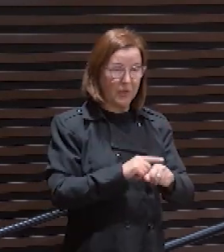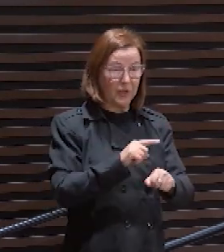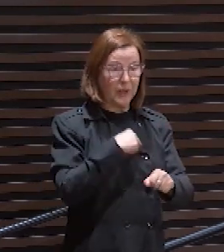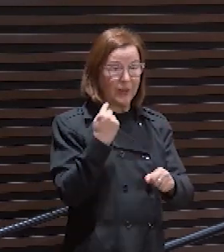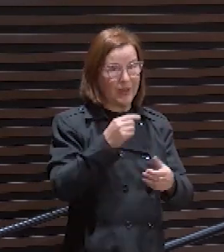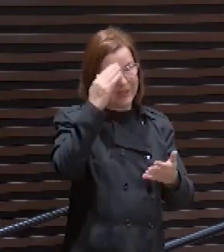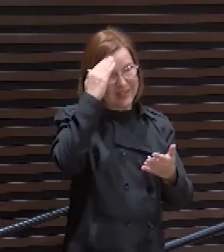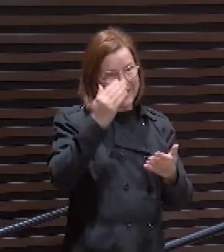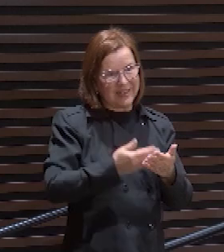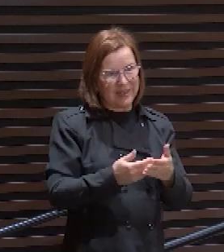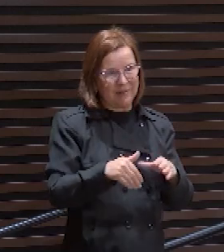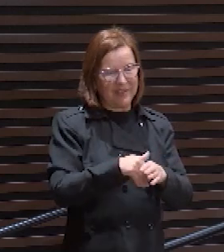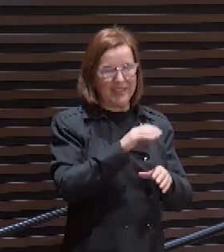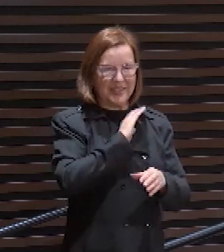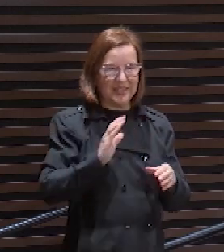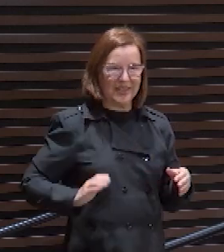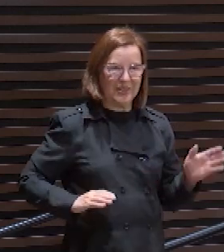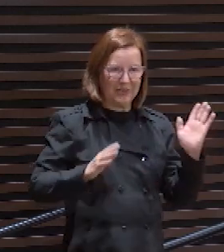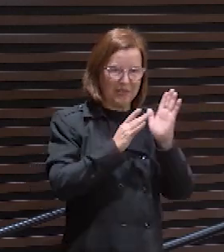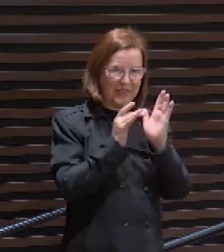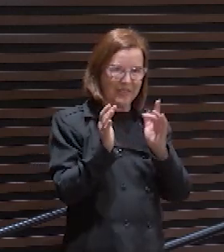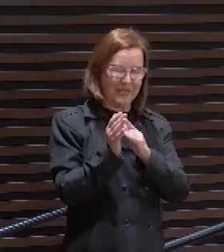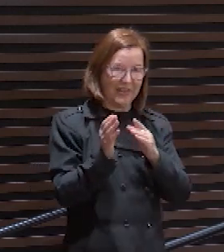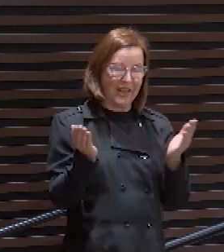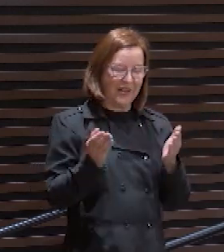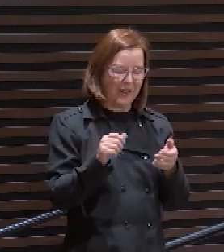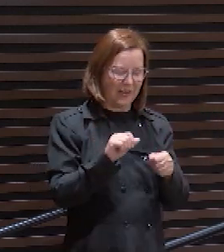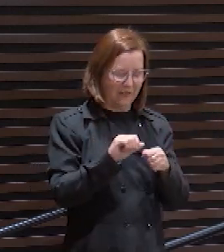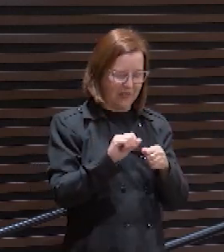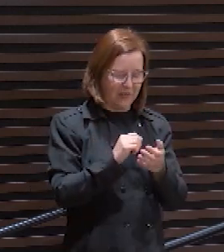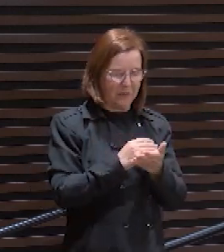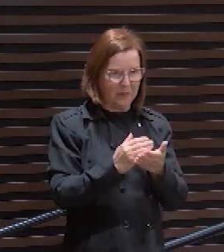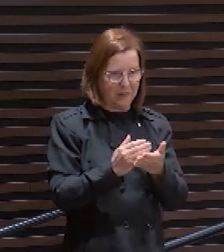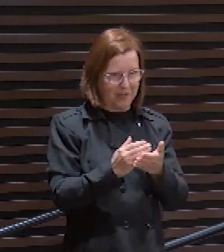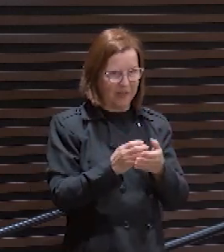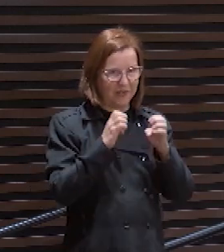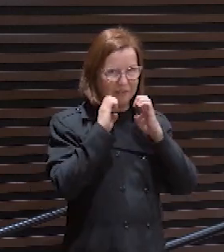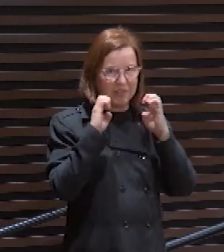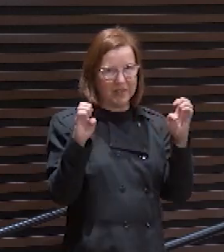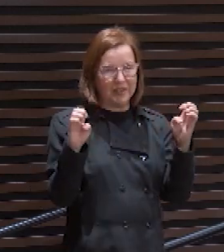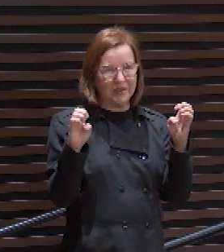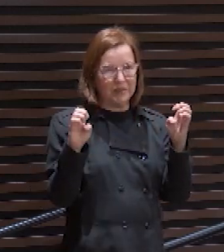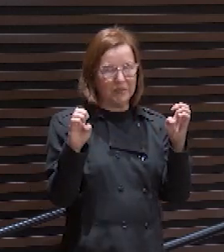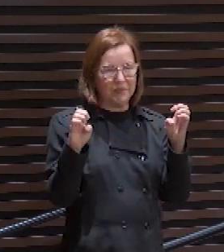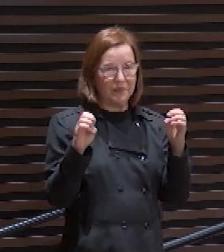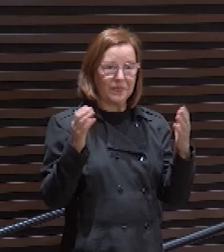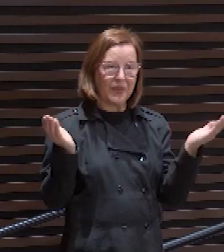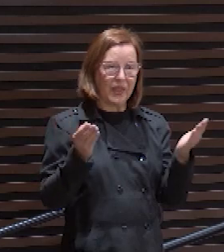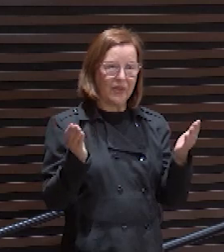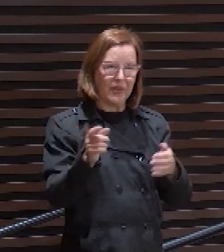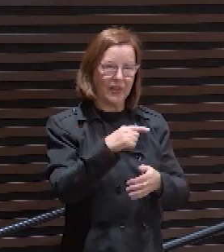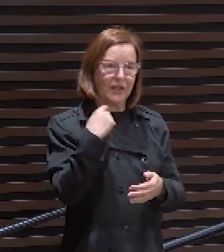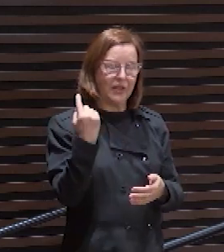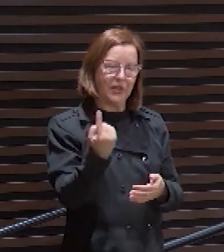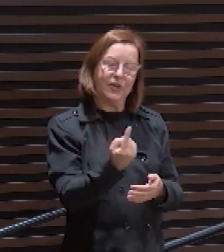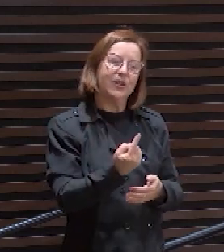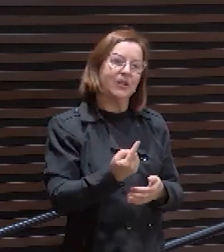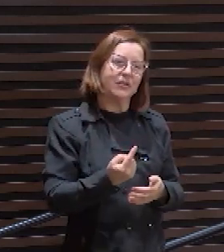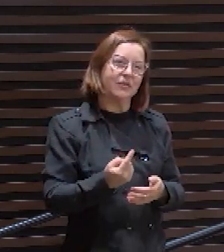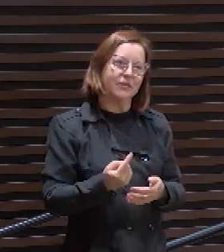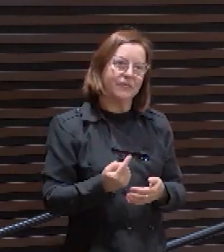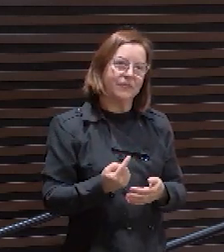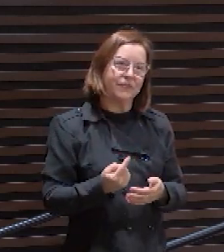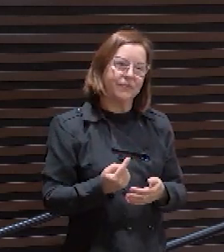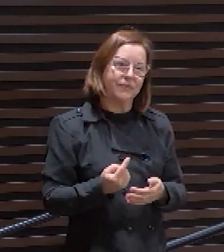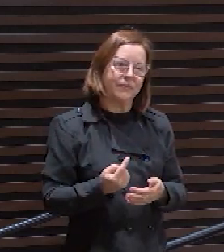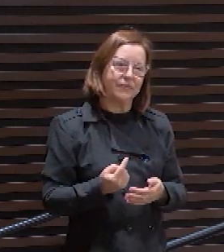em Cristo Jesus, e agora nós fazemos parte do Evangelho, agora nós somos entregues a